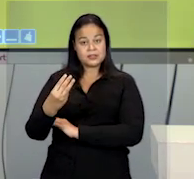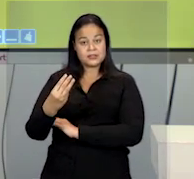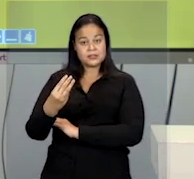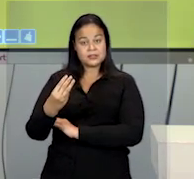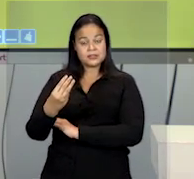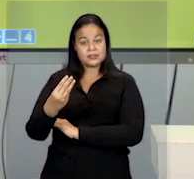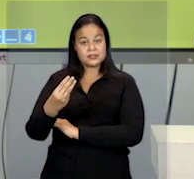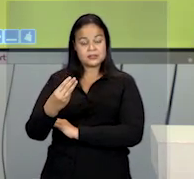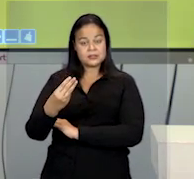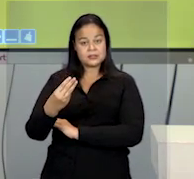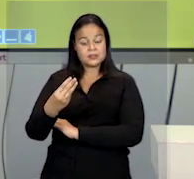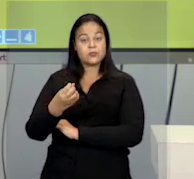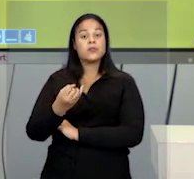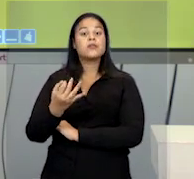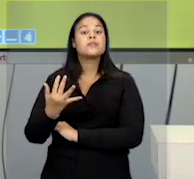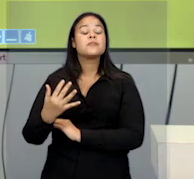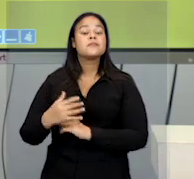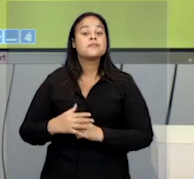menos